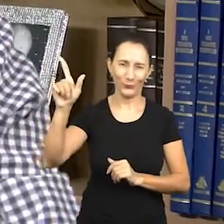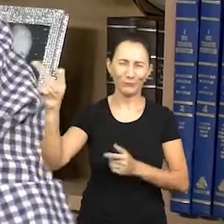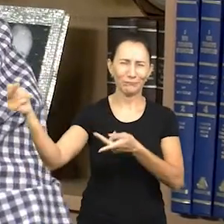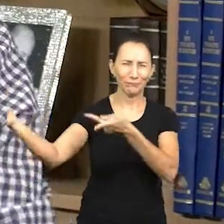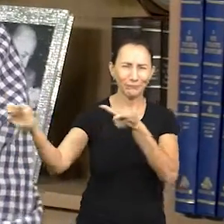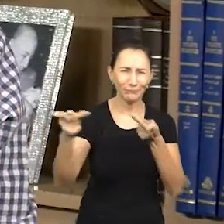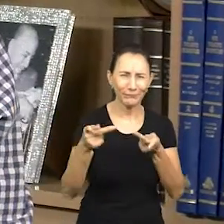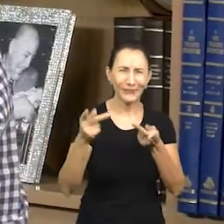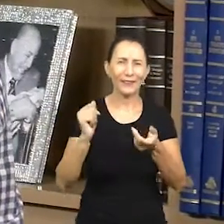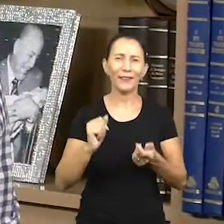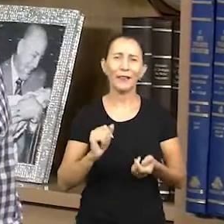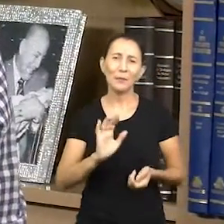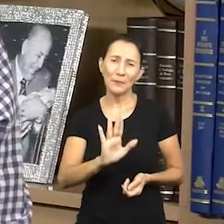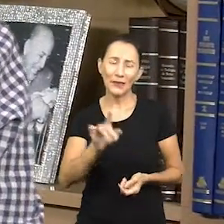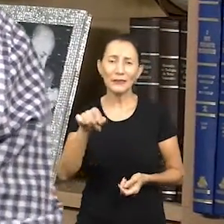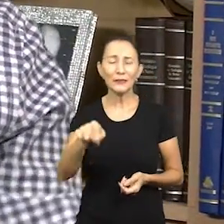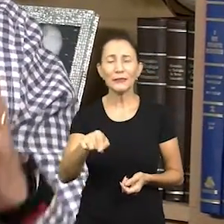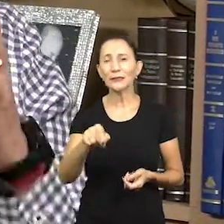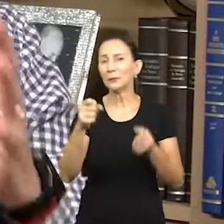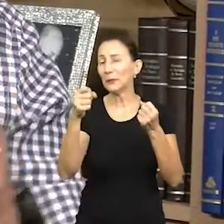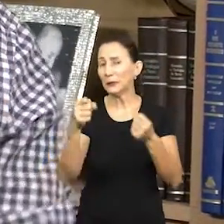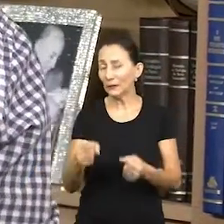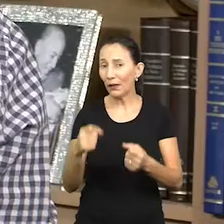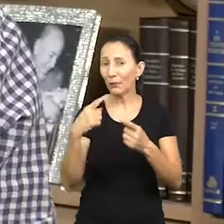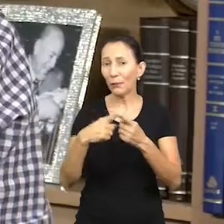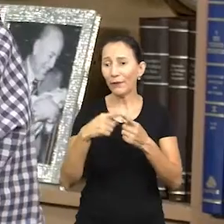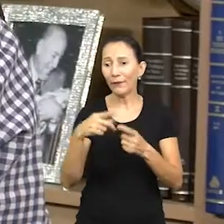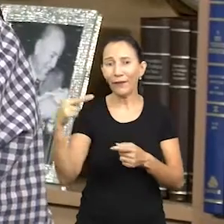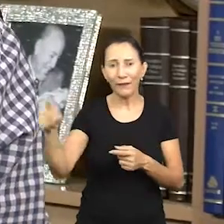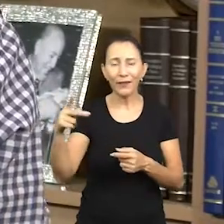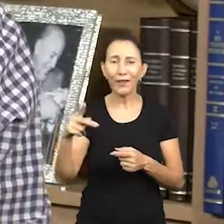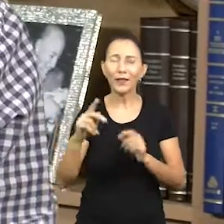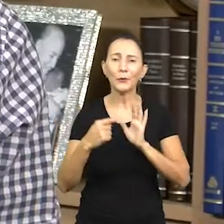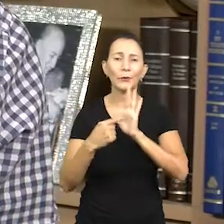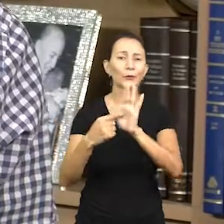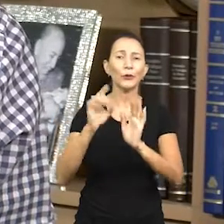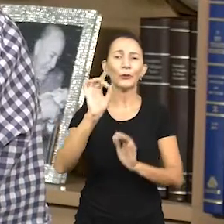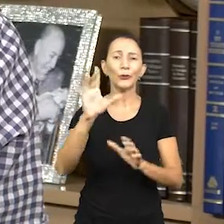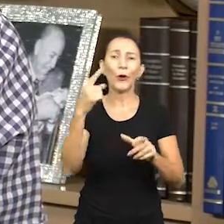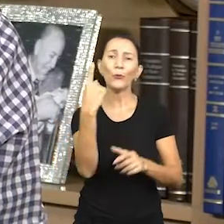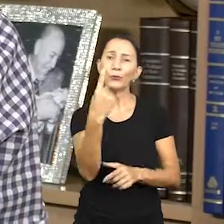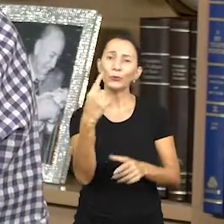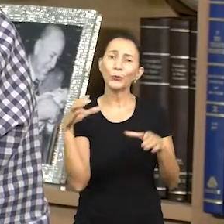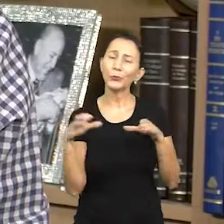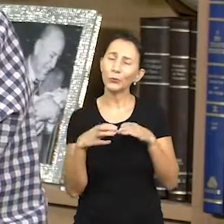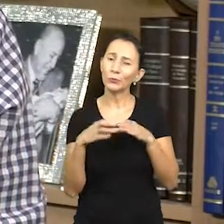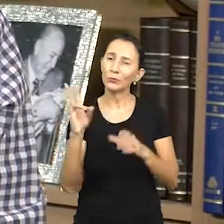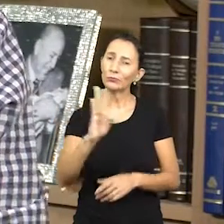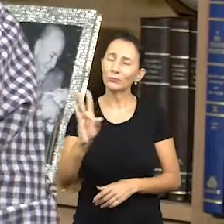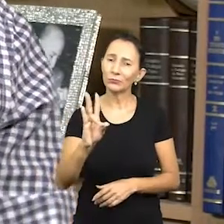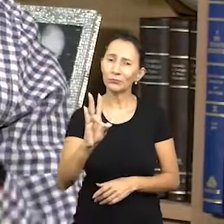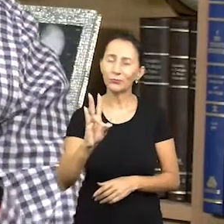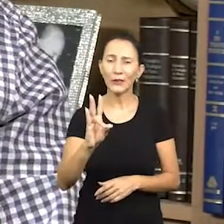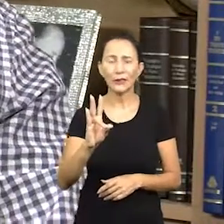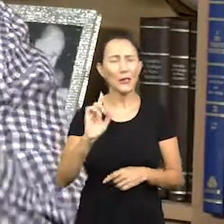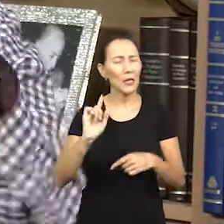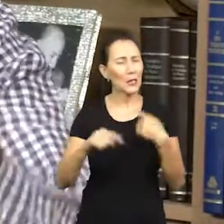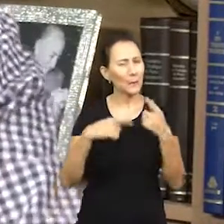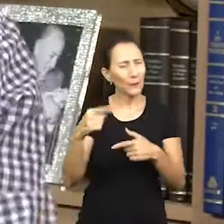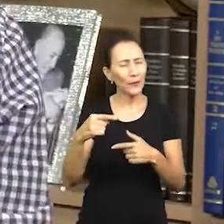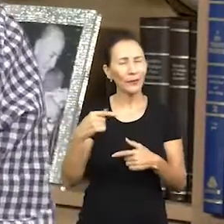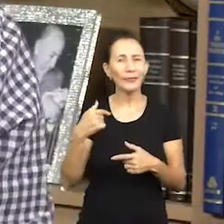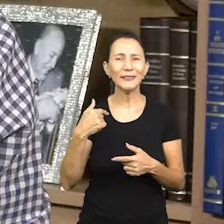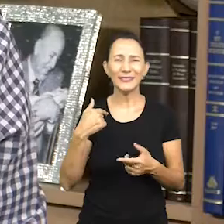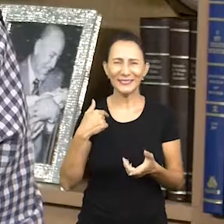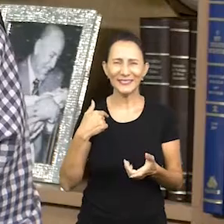Mas deu um peso muito grande, porque ele falou só de um grupo, os homossexuais. E eu depois peguei a